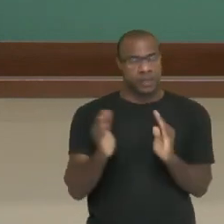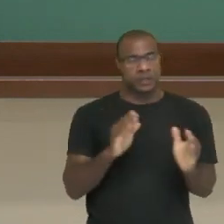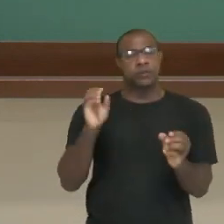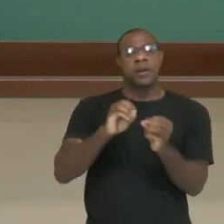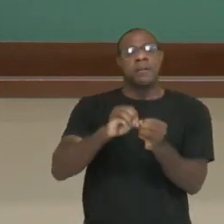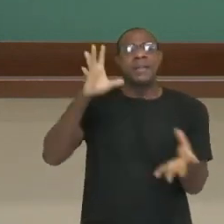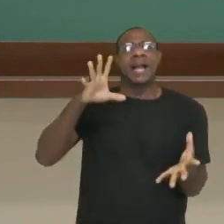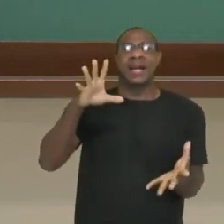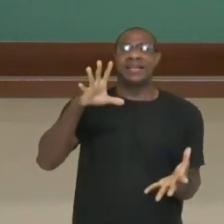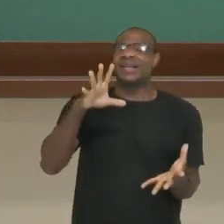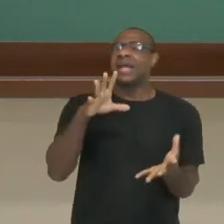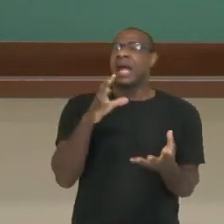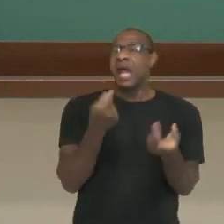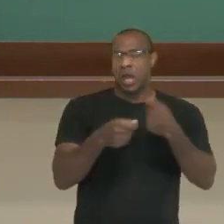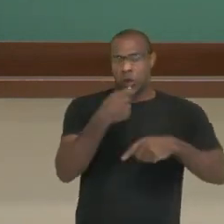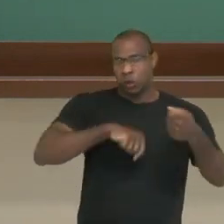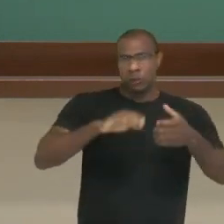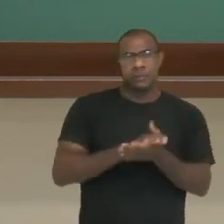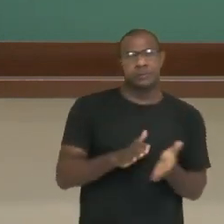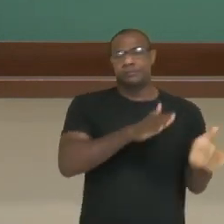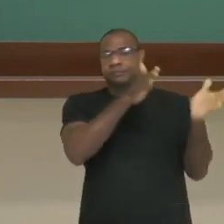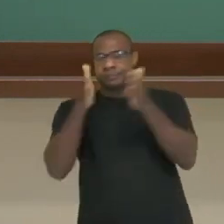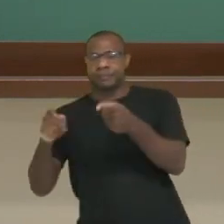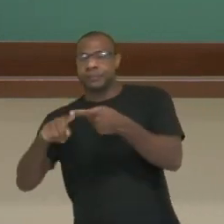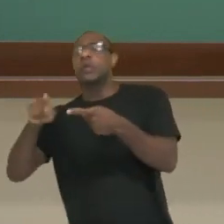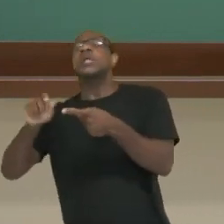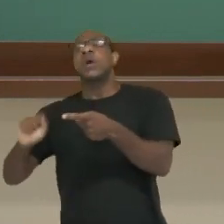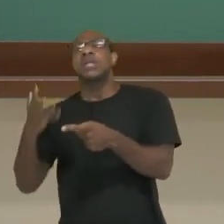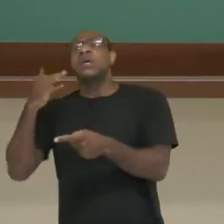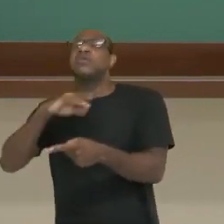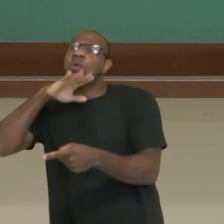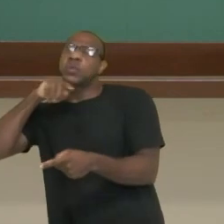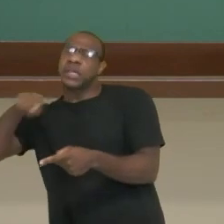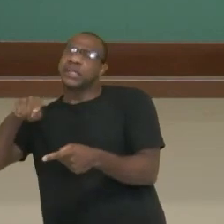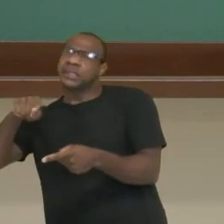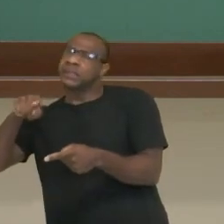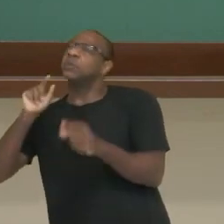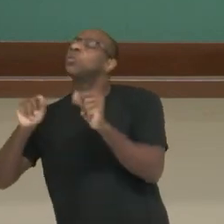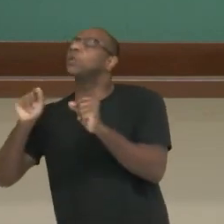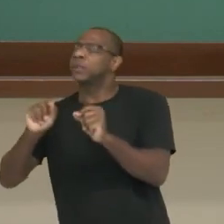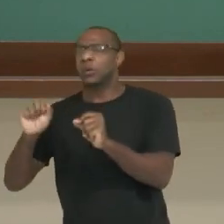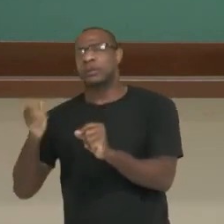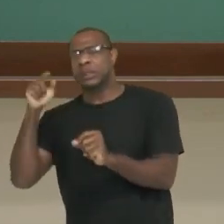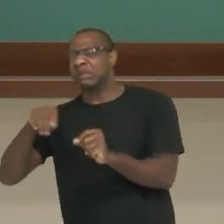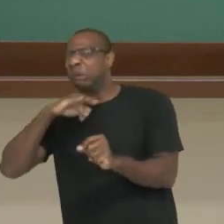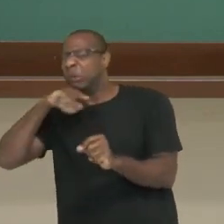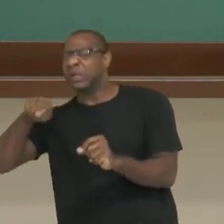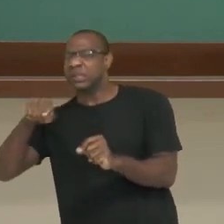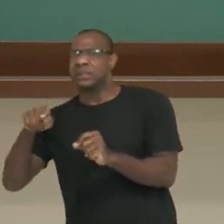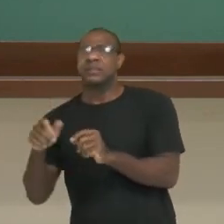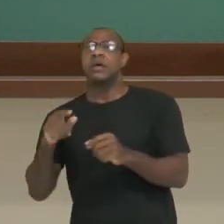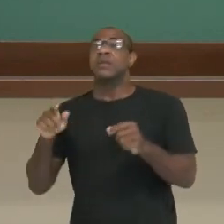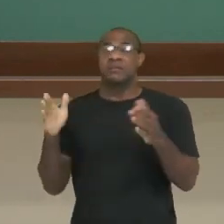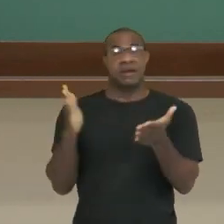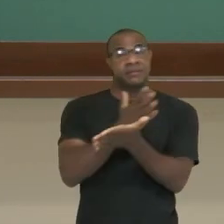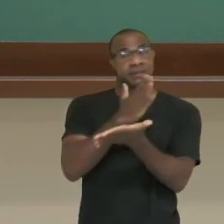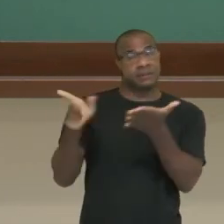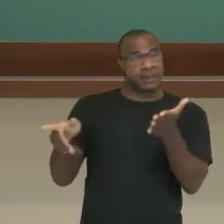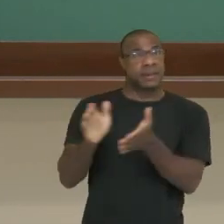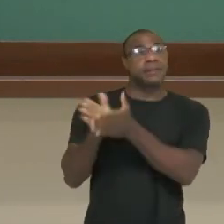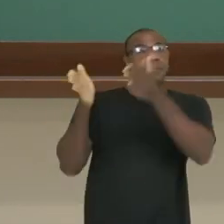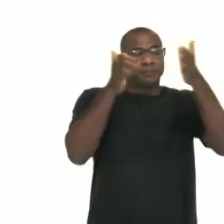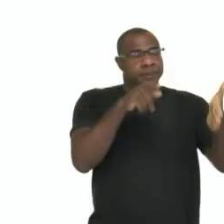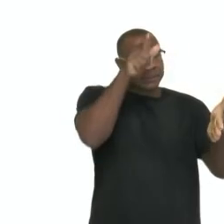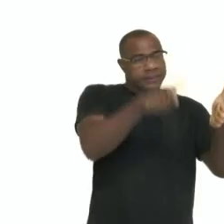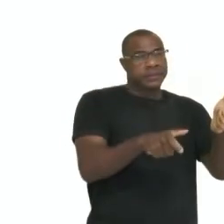aspectos positivos. De outros pontos negativos que também aconteceram durante esse milagre econômico brasileiro. O que você marcou aí,